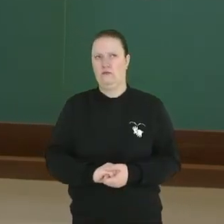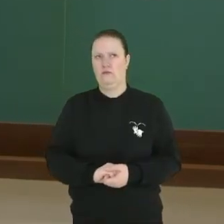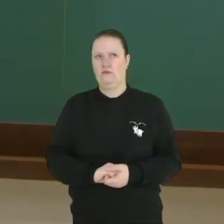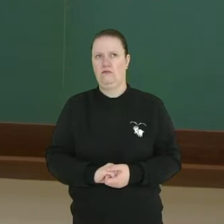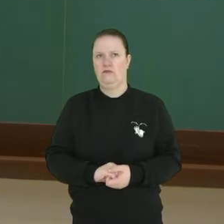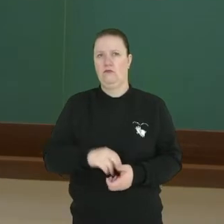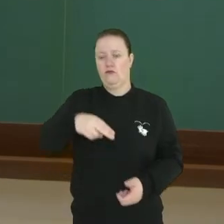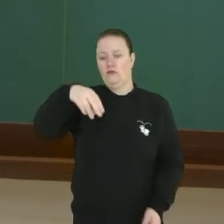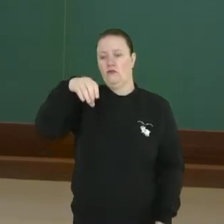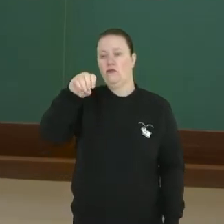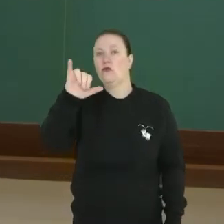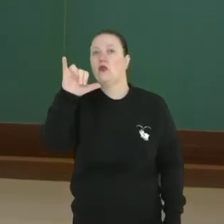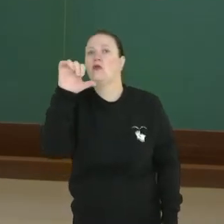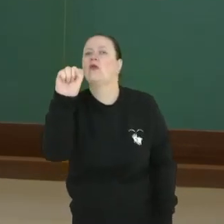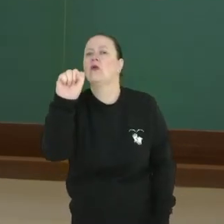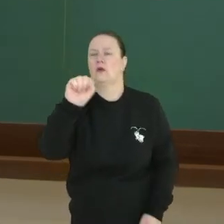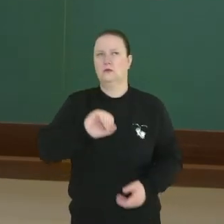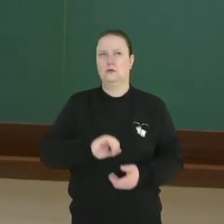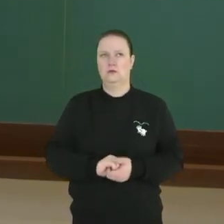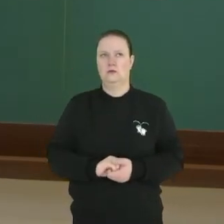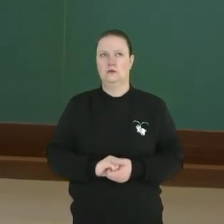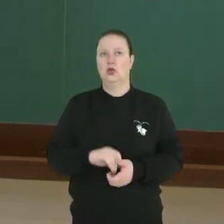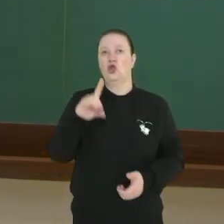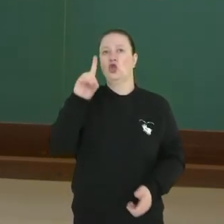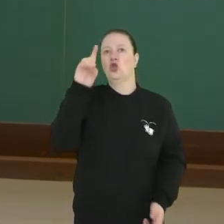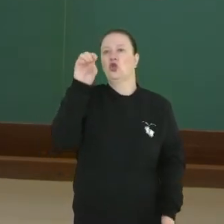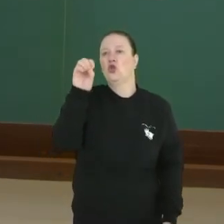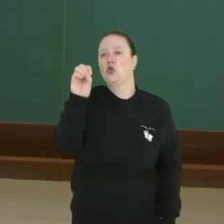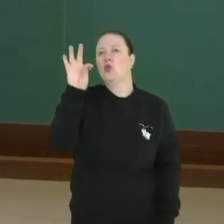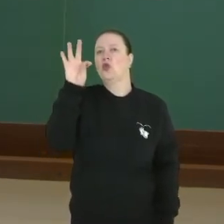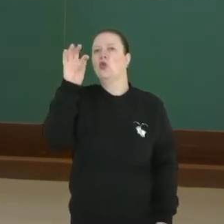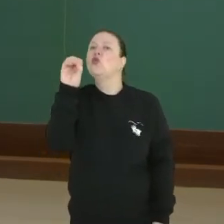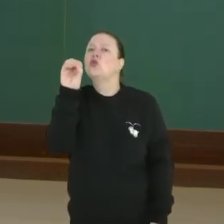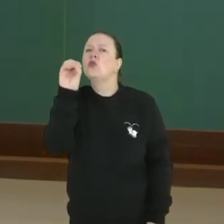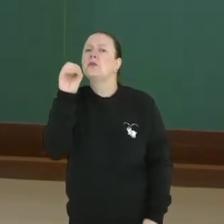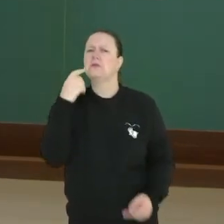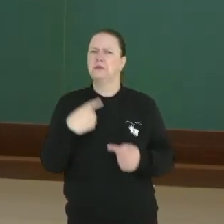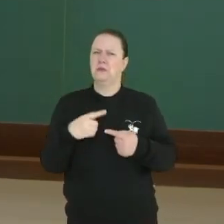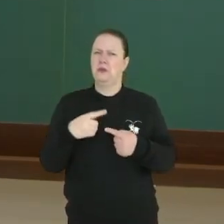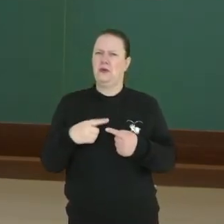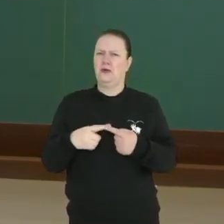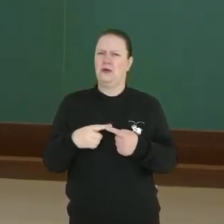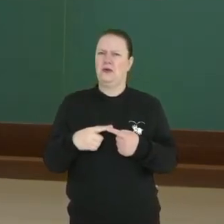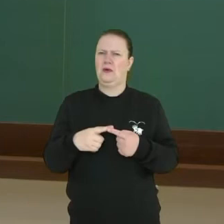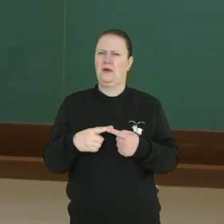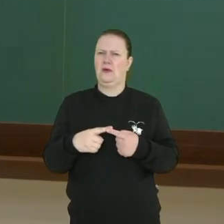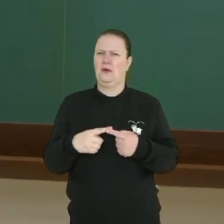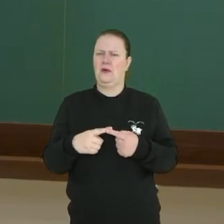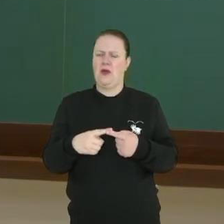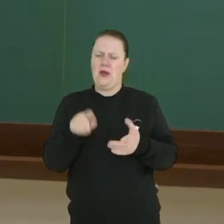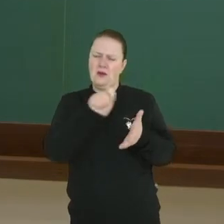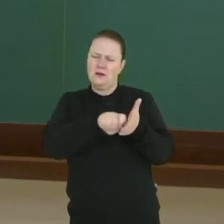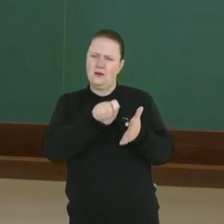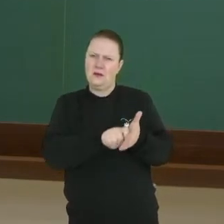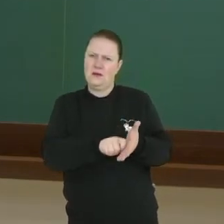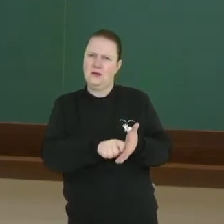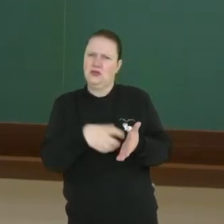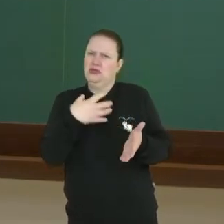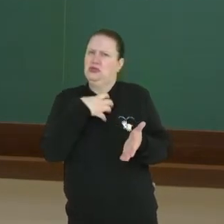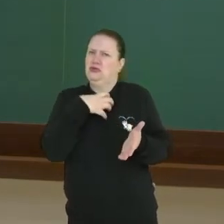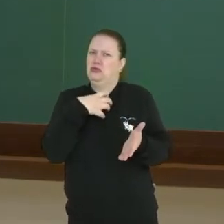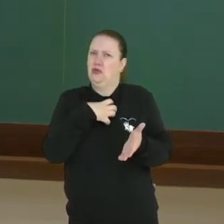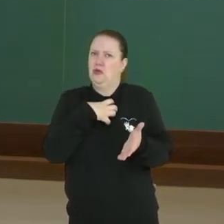Perceberam? Por que elas estão escritas dessa forma? Por que vocês acham que elas foram escritas dessa forma?